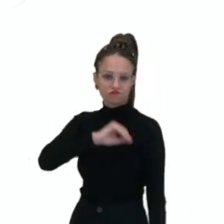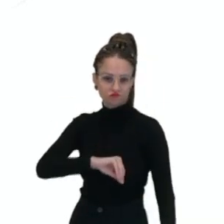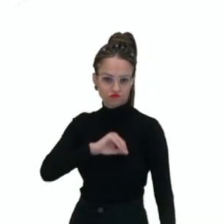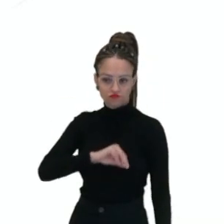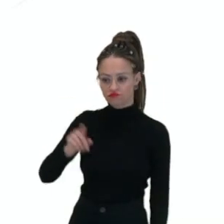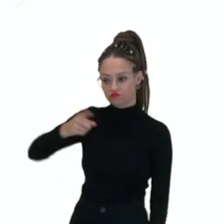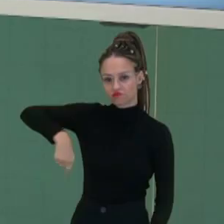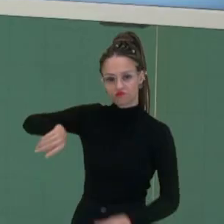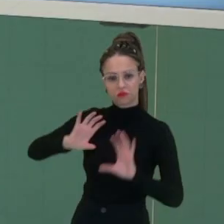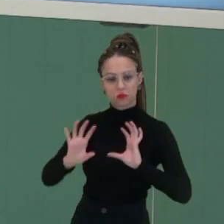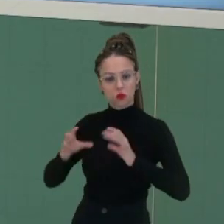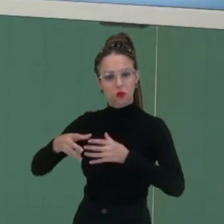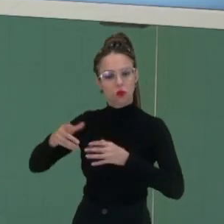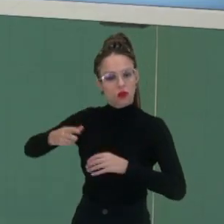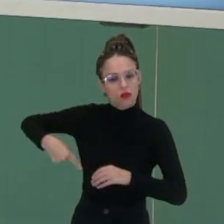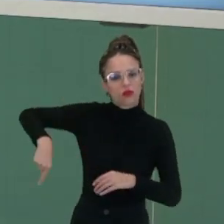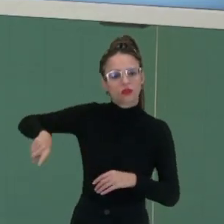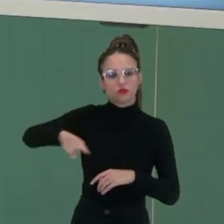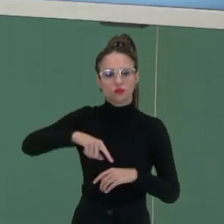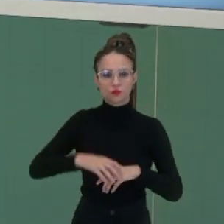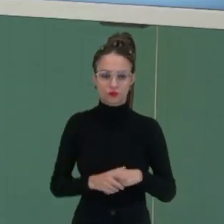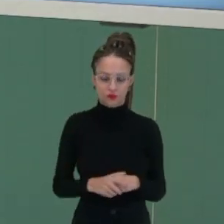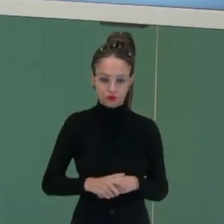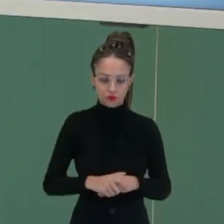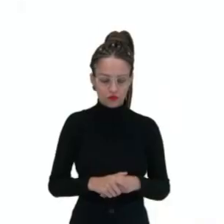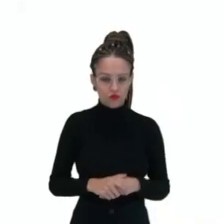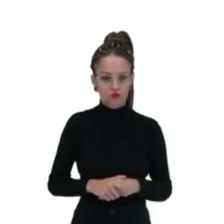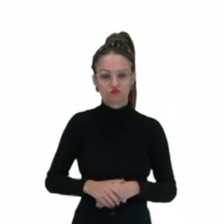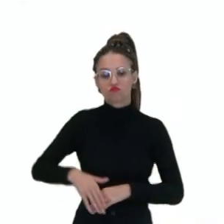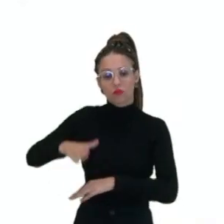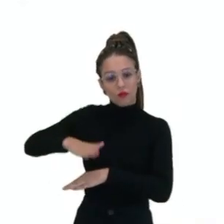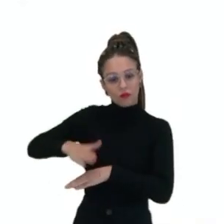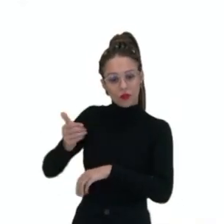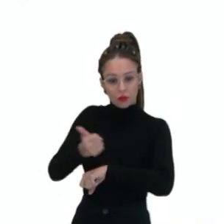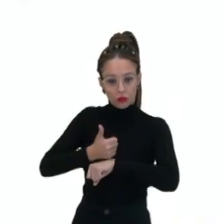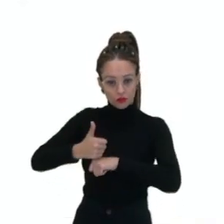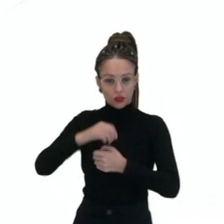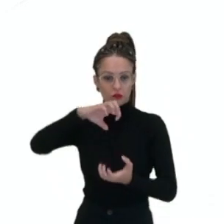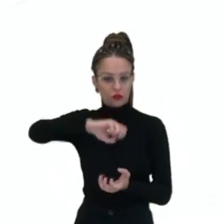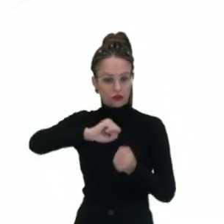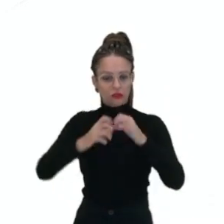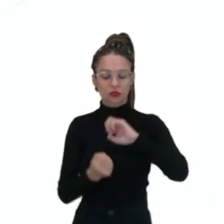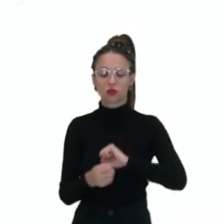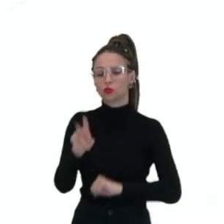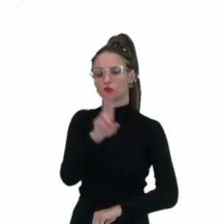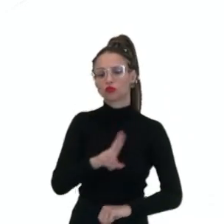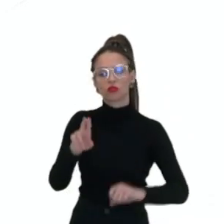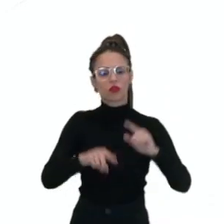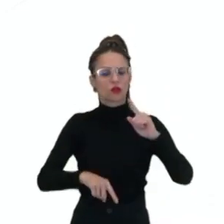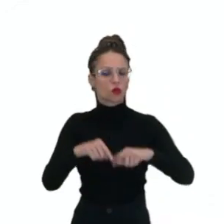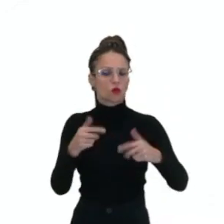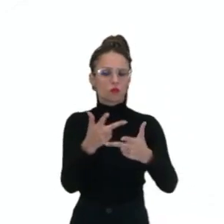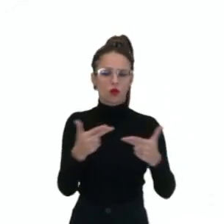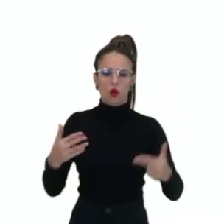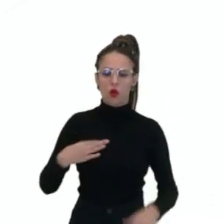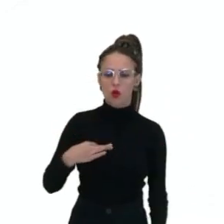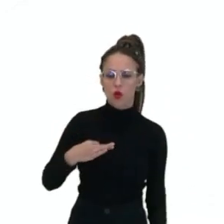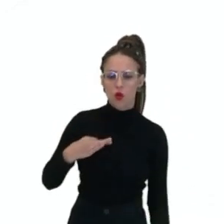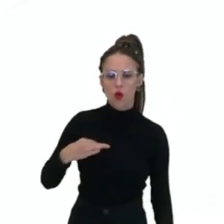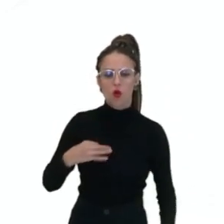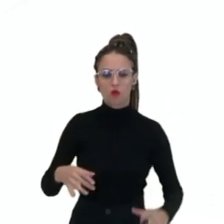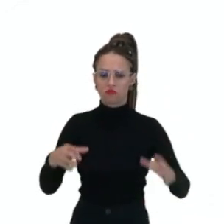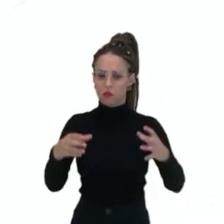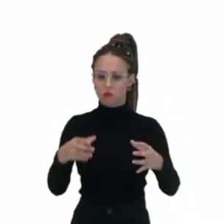aquelas comunidades, ok? A produção de um artesão, ele utiliza objetos, utensílios, como roupas,